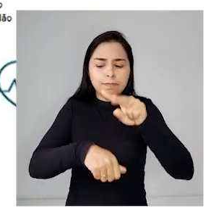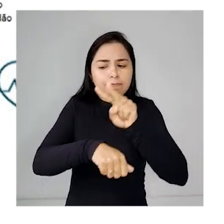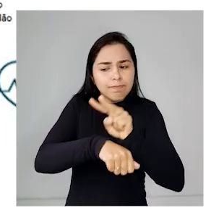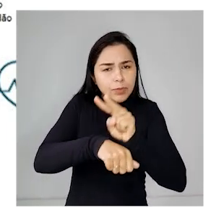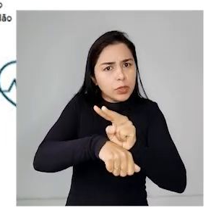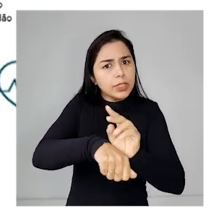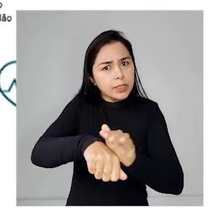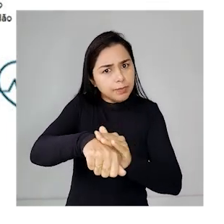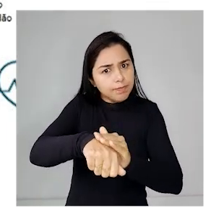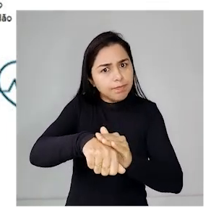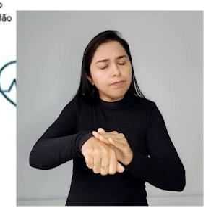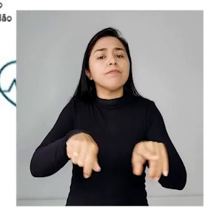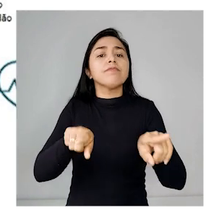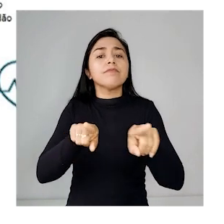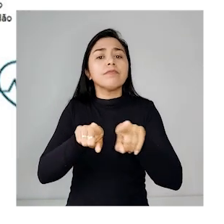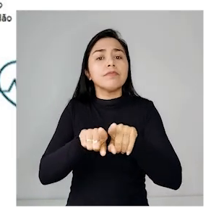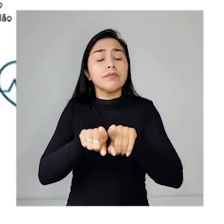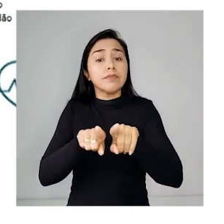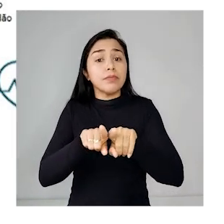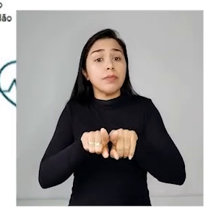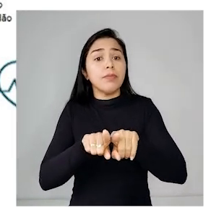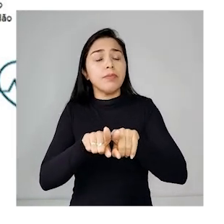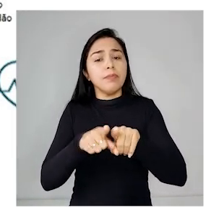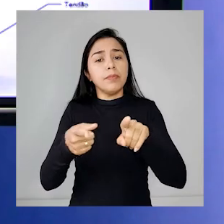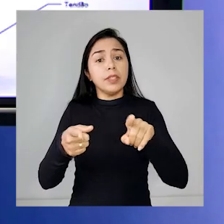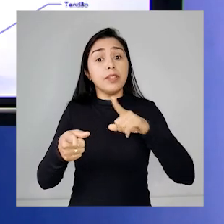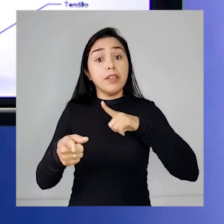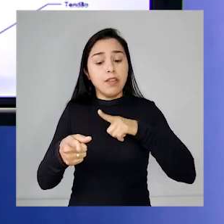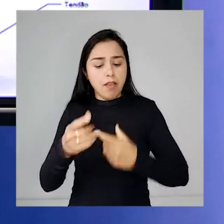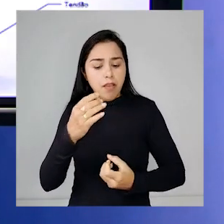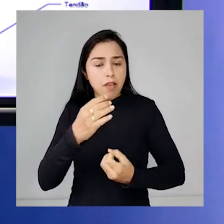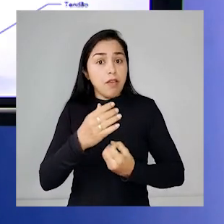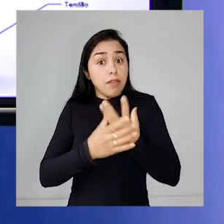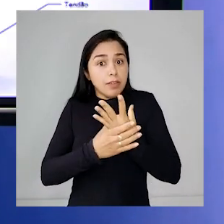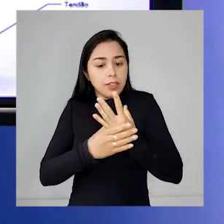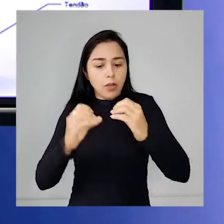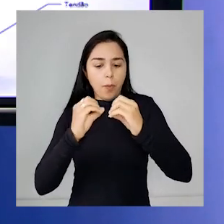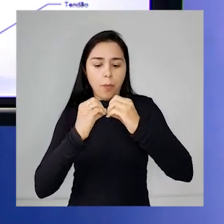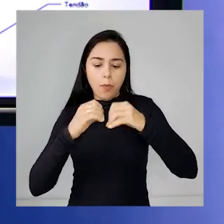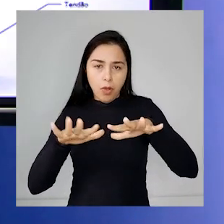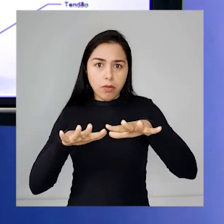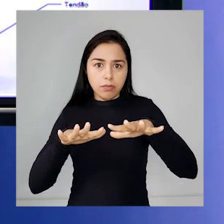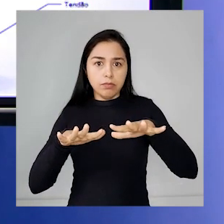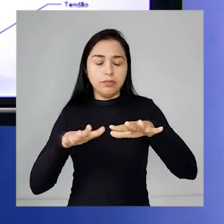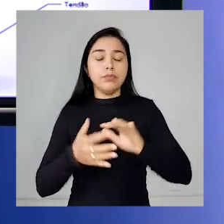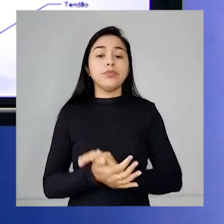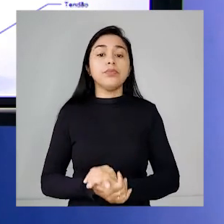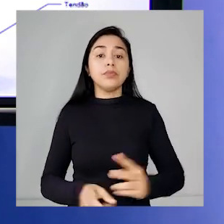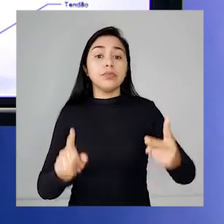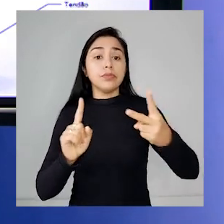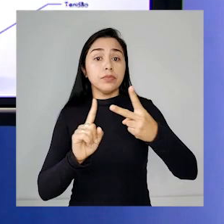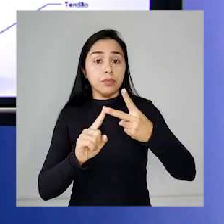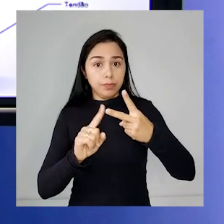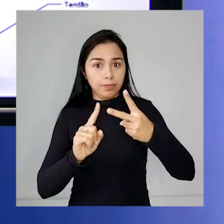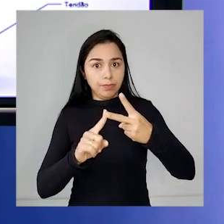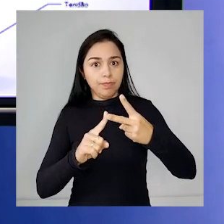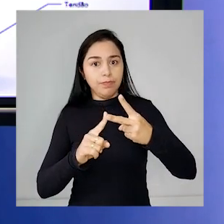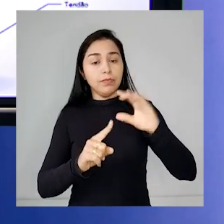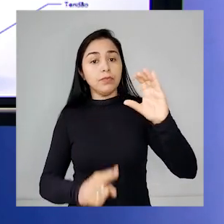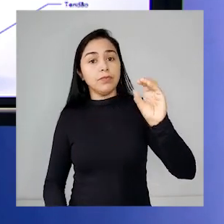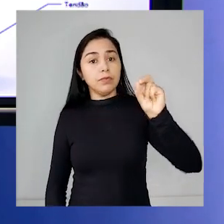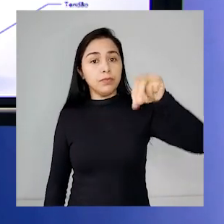de secreções a partir das suas glândulas. O tecido conjuntivo é um tecido de